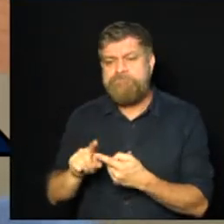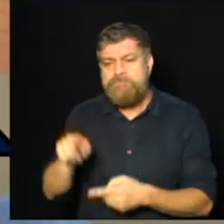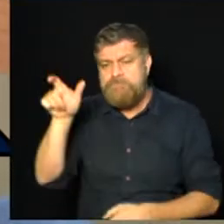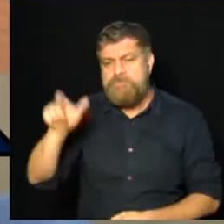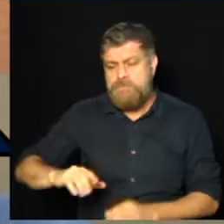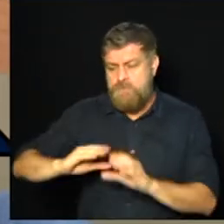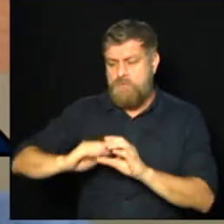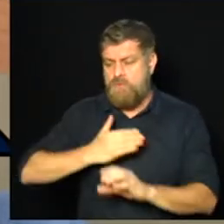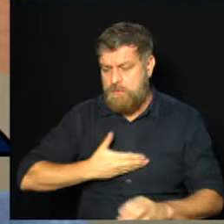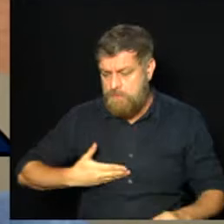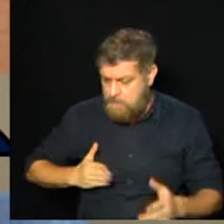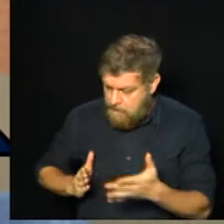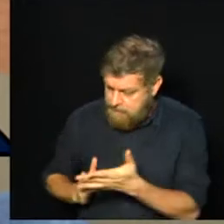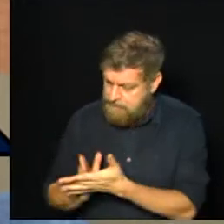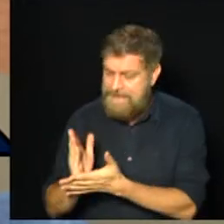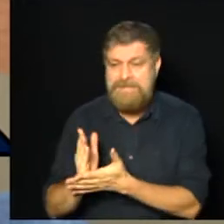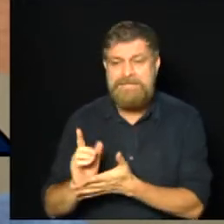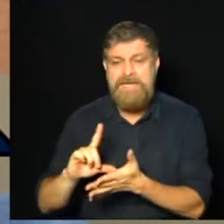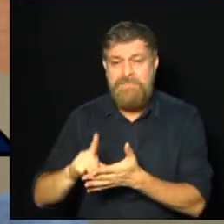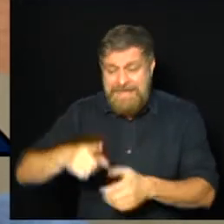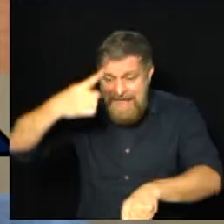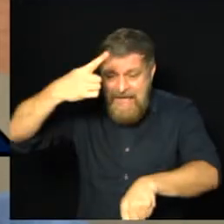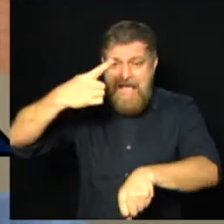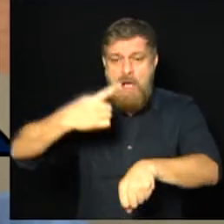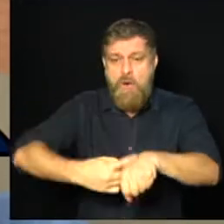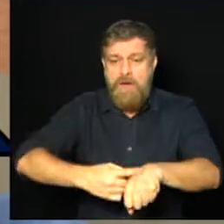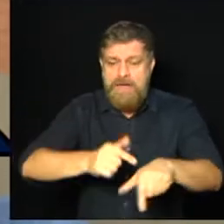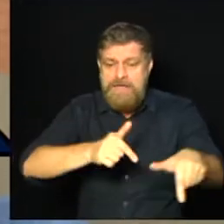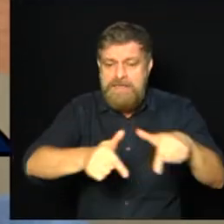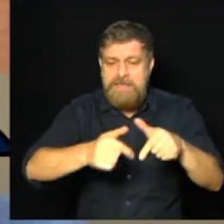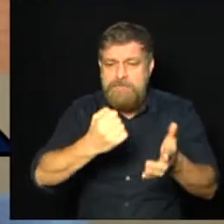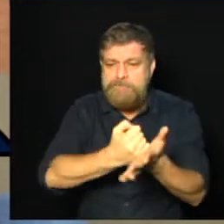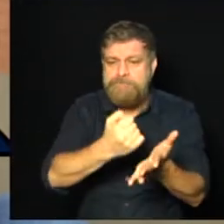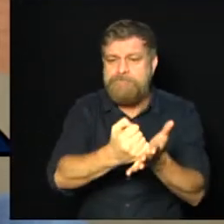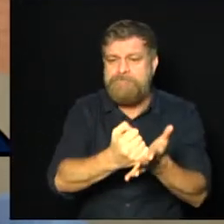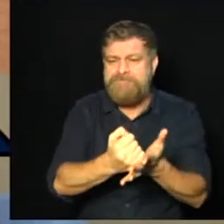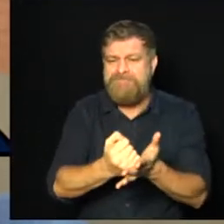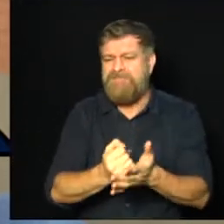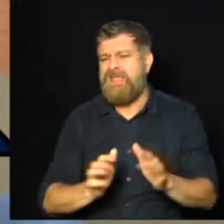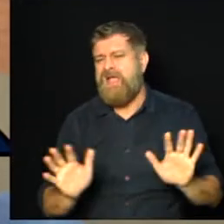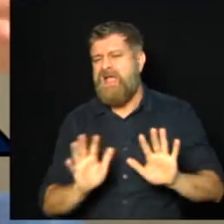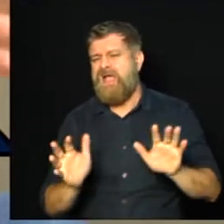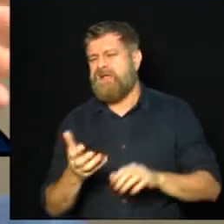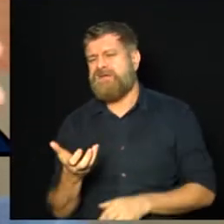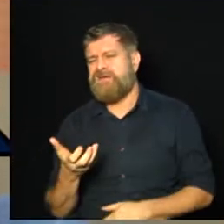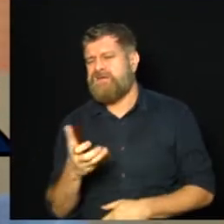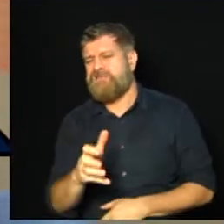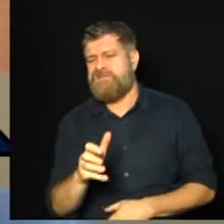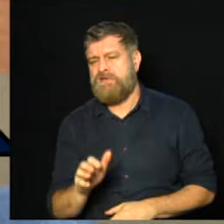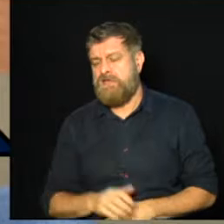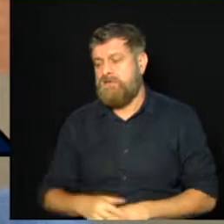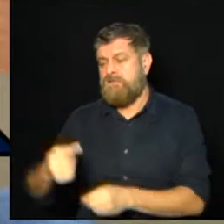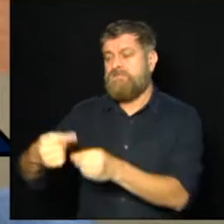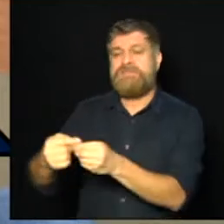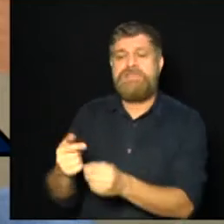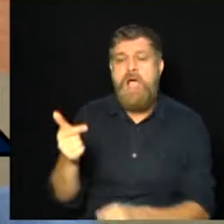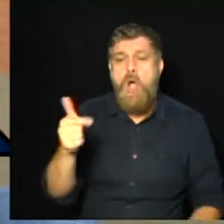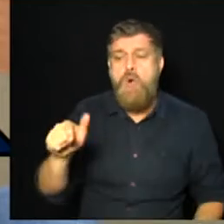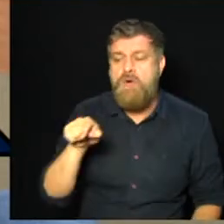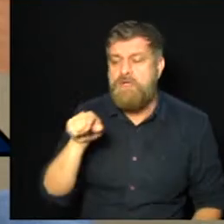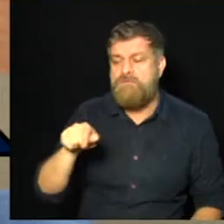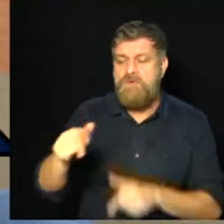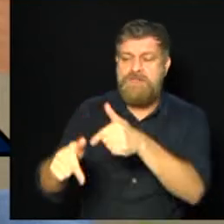público e que, às vezes, acaba, na hora de ser contemplada ao trabalhar, acaba escolhendo outras cidades pela questão